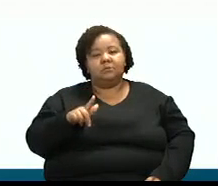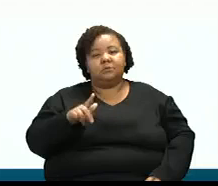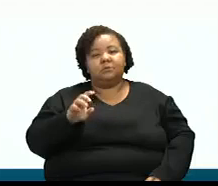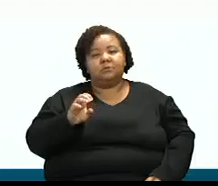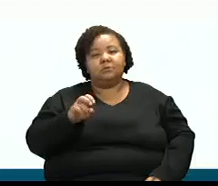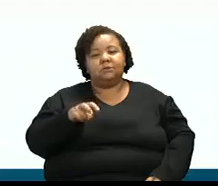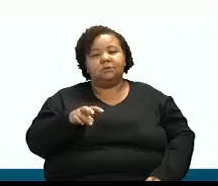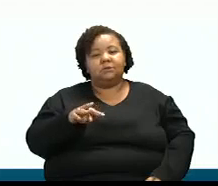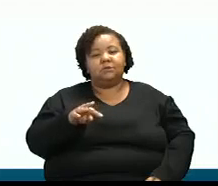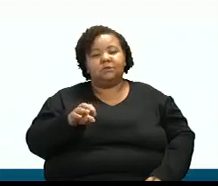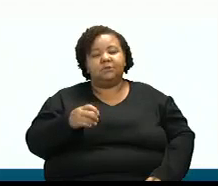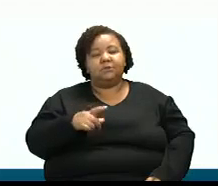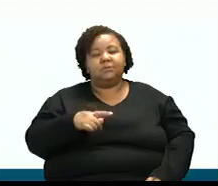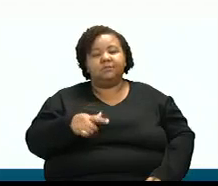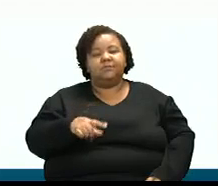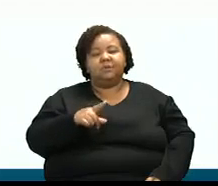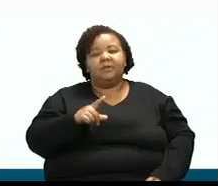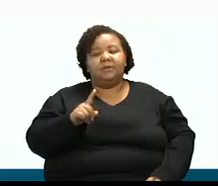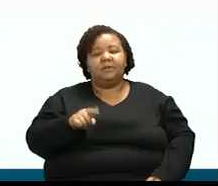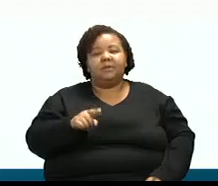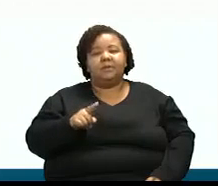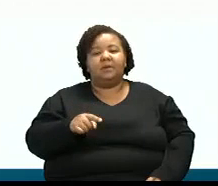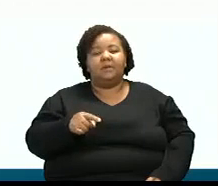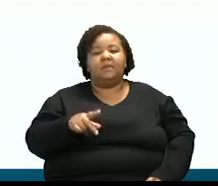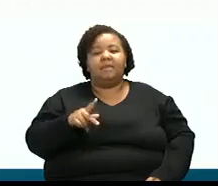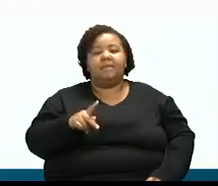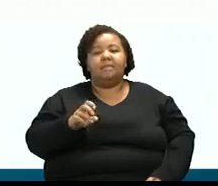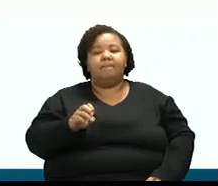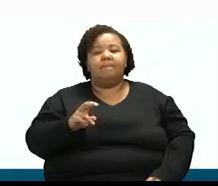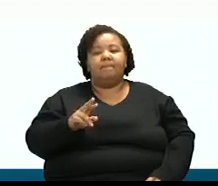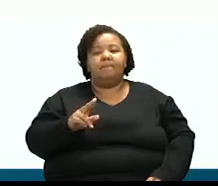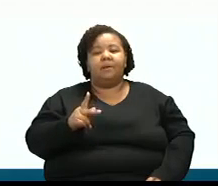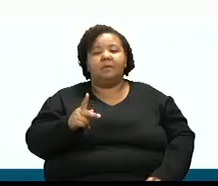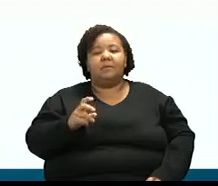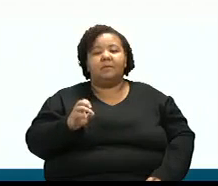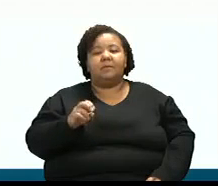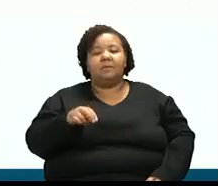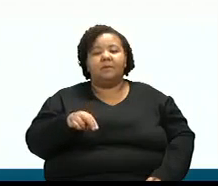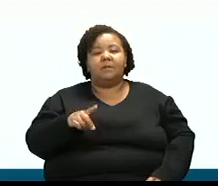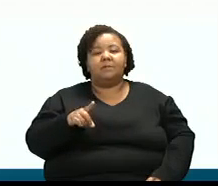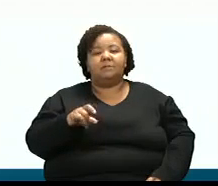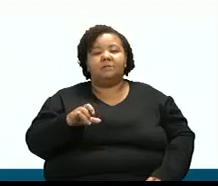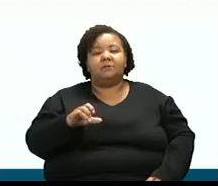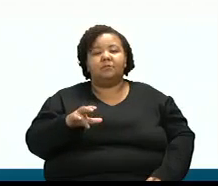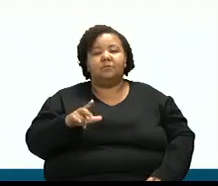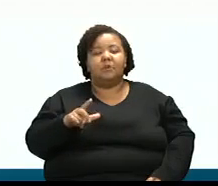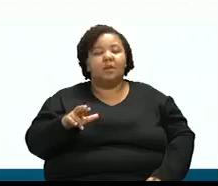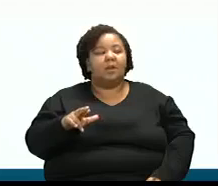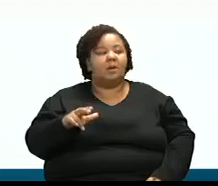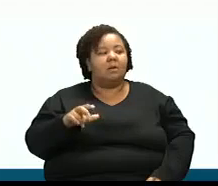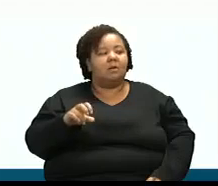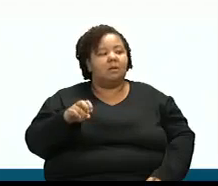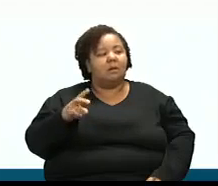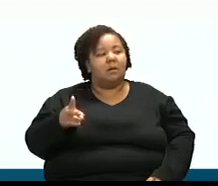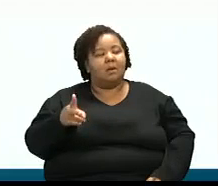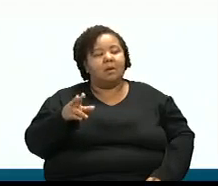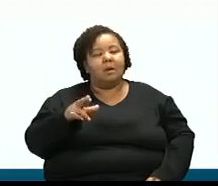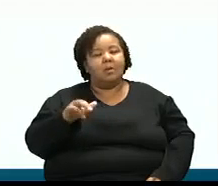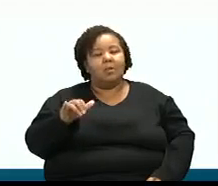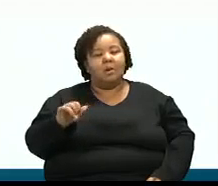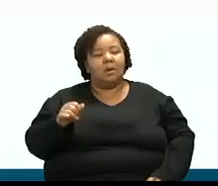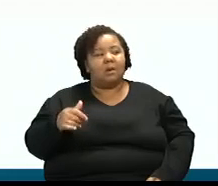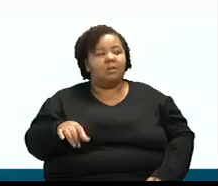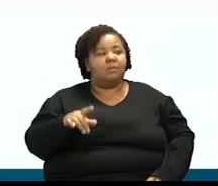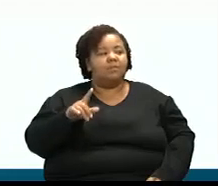ele possui a característica de ser perpendicular ao raio que eu estou estudando. Então, a unidade